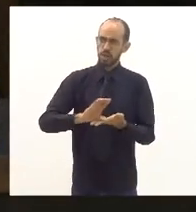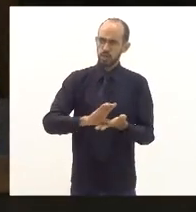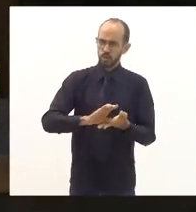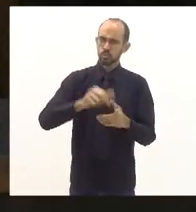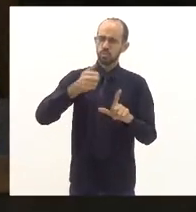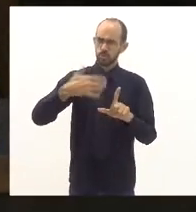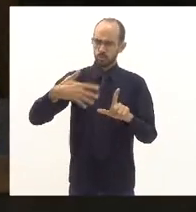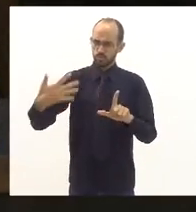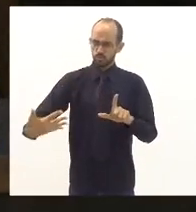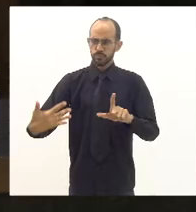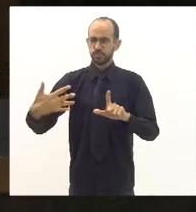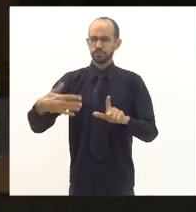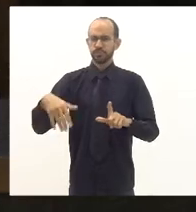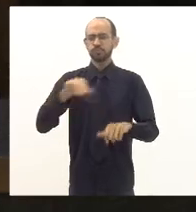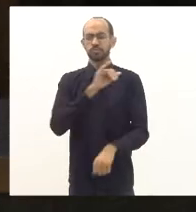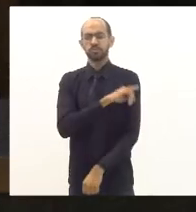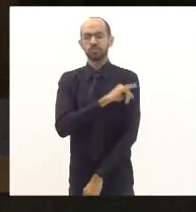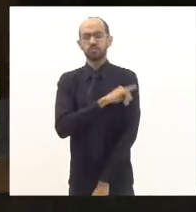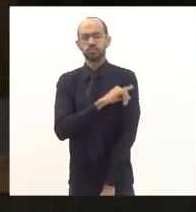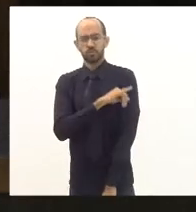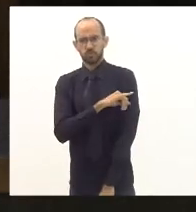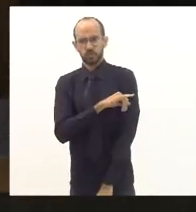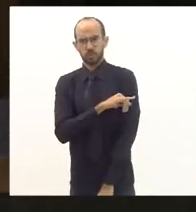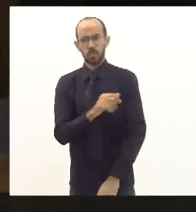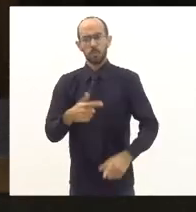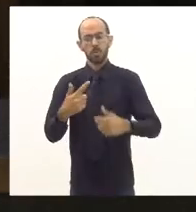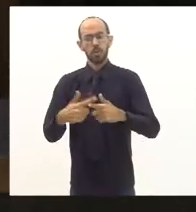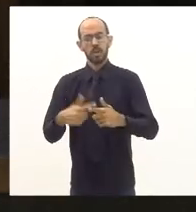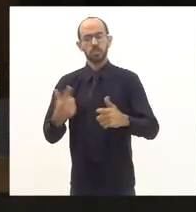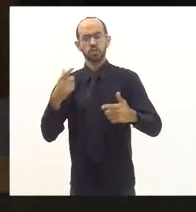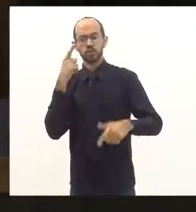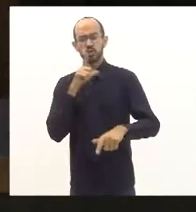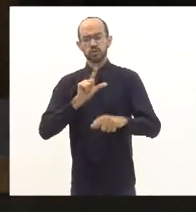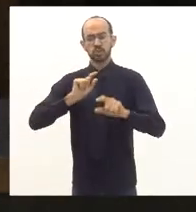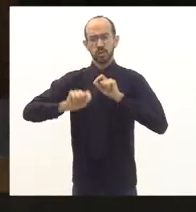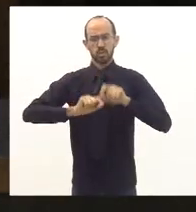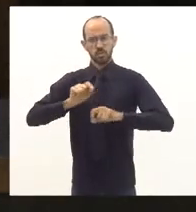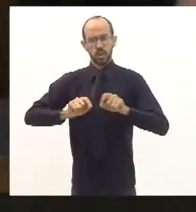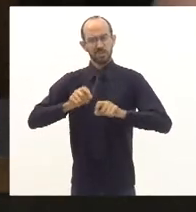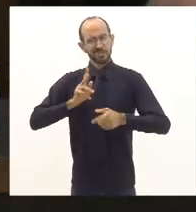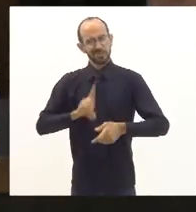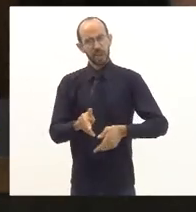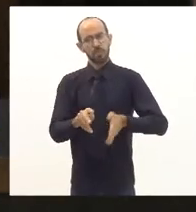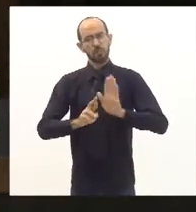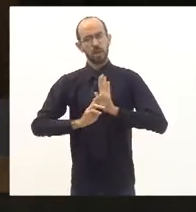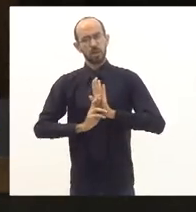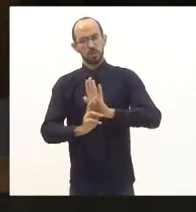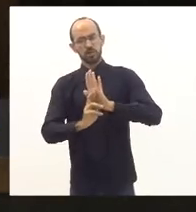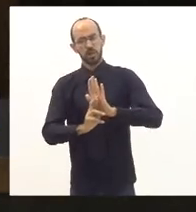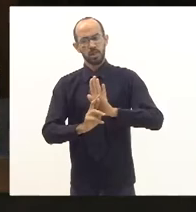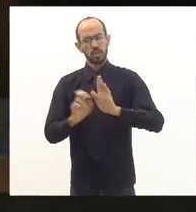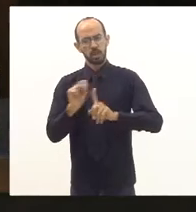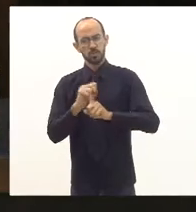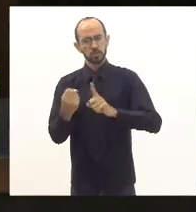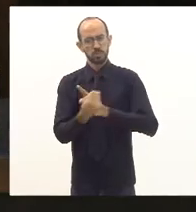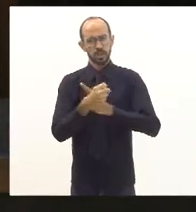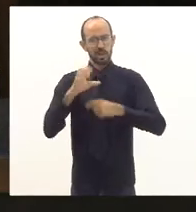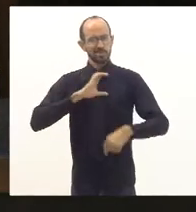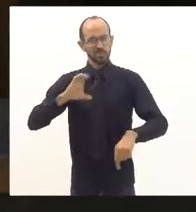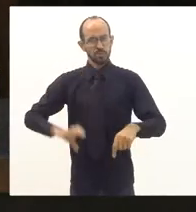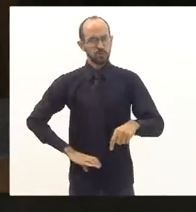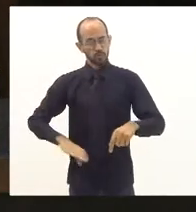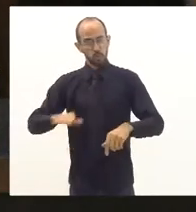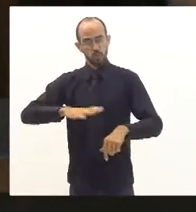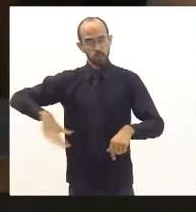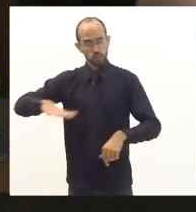do Estado do Rio de Janeiro, de modo que a gente possa ter sempre a representatividade da sociedade civil nesse espaço